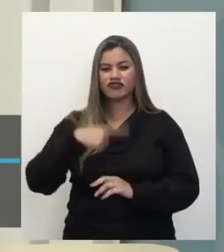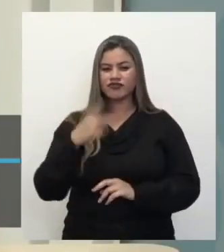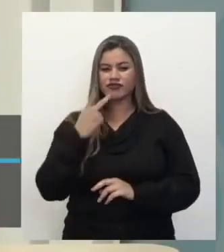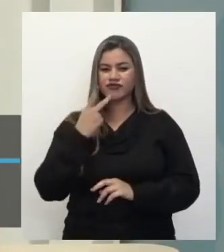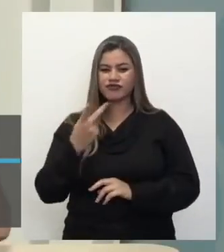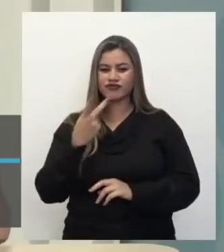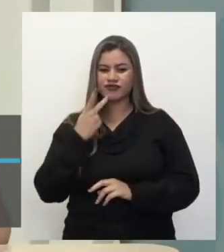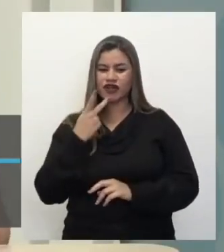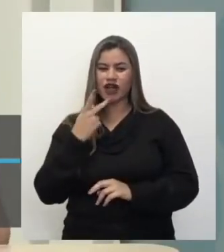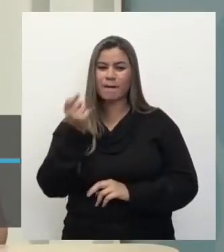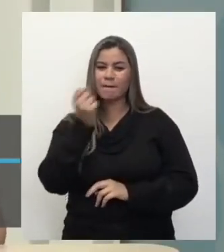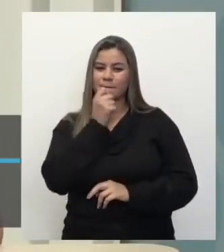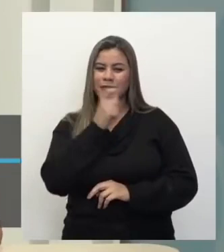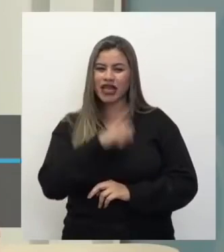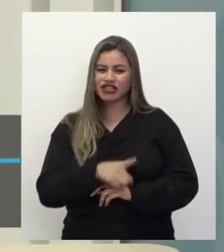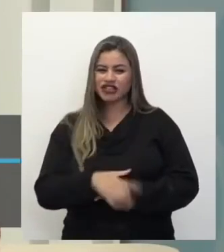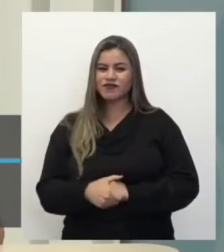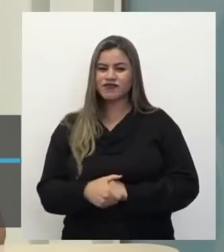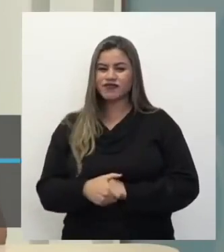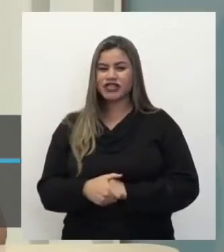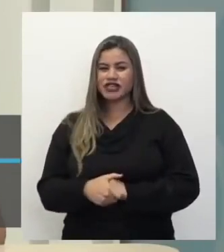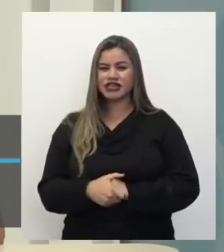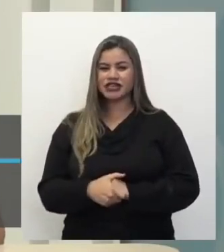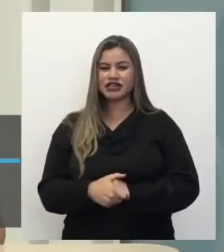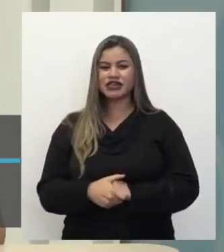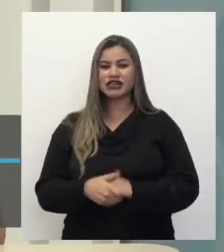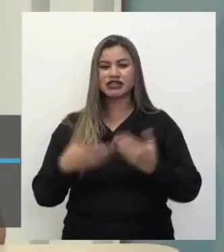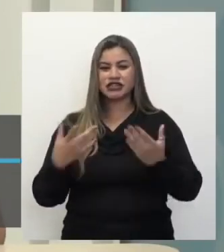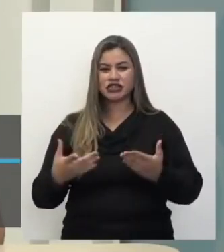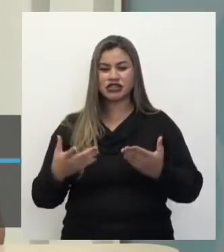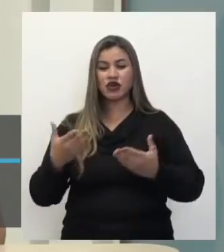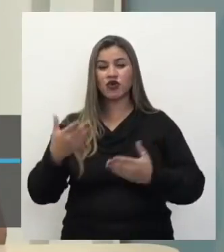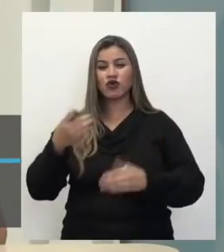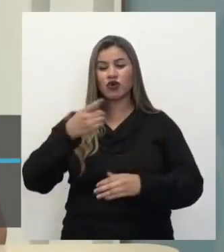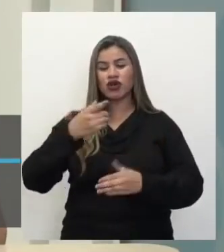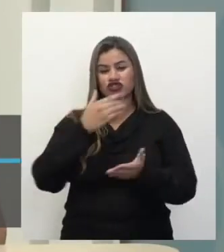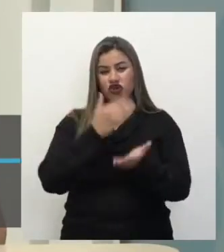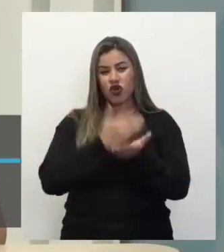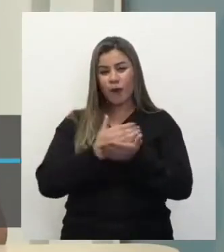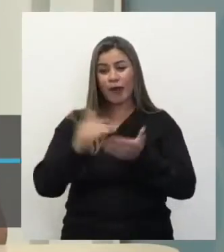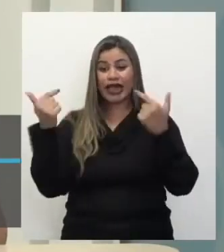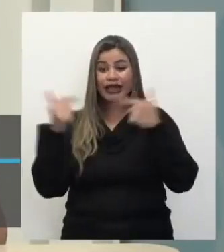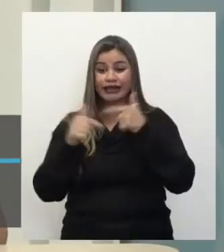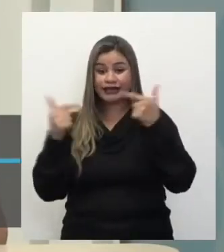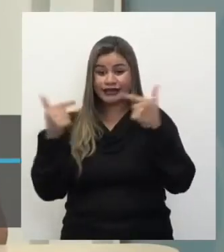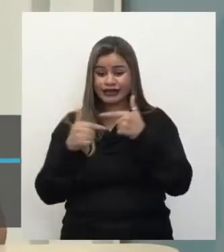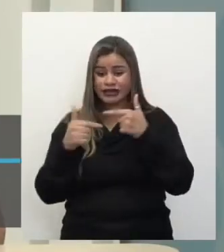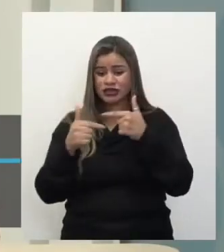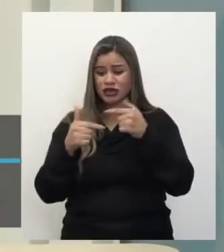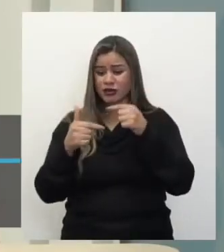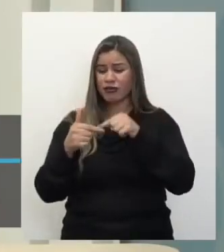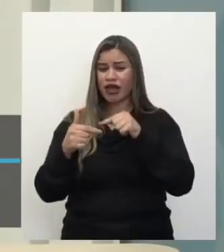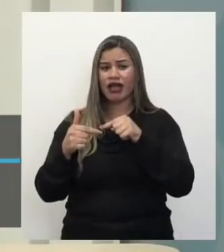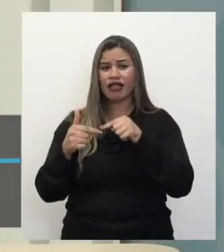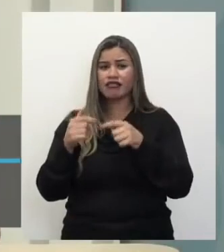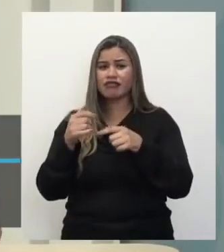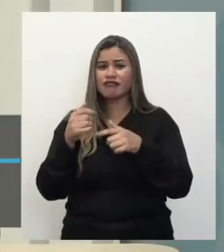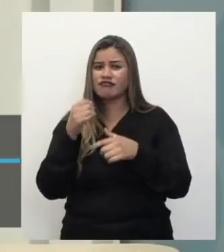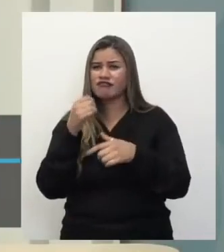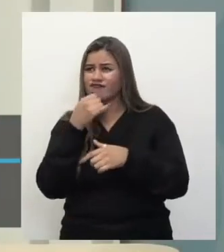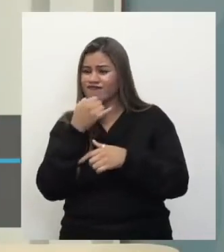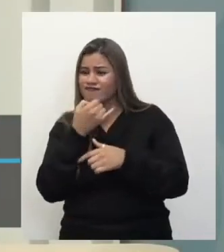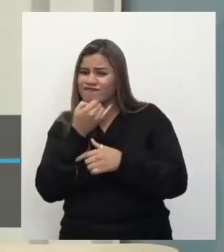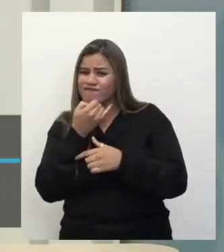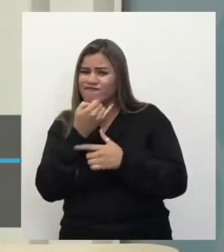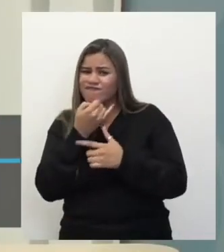tragédia e comédia, né, na primeira série. Então, quando a gente começa a rir de algo que deveria ser trágico, de certa forma a gente se